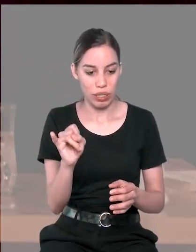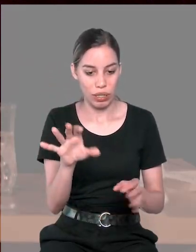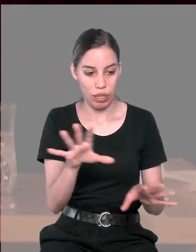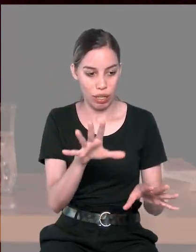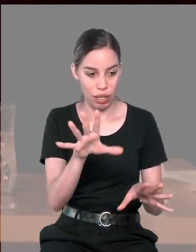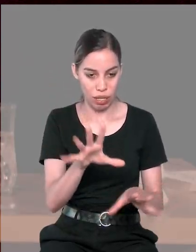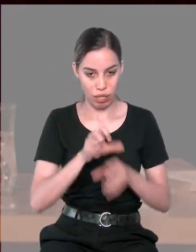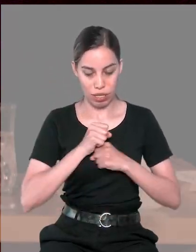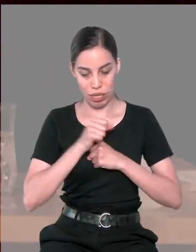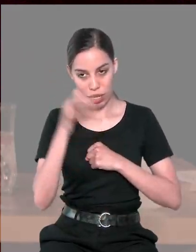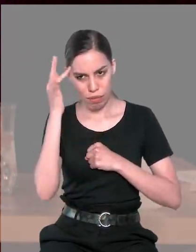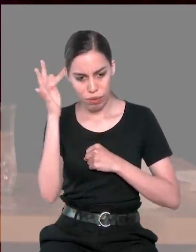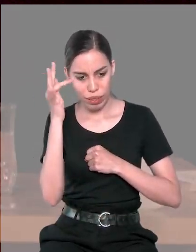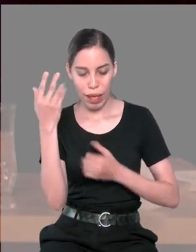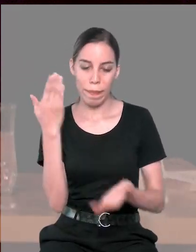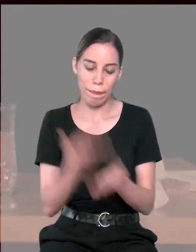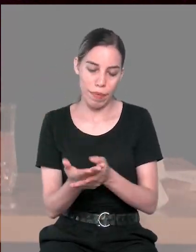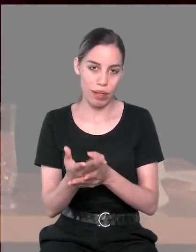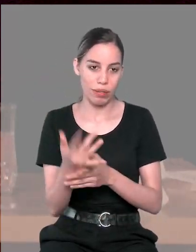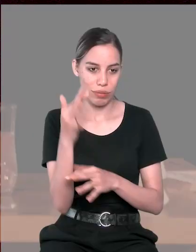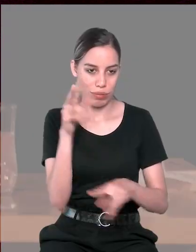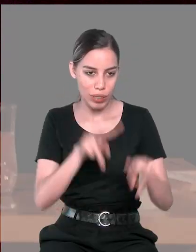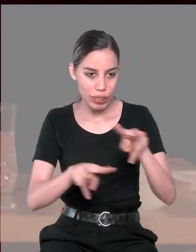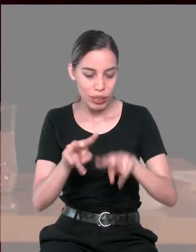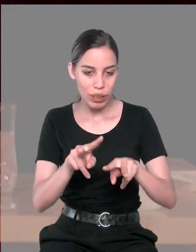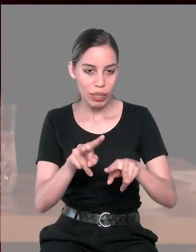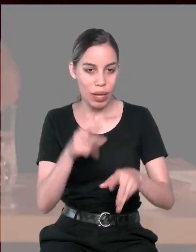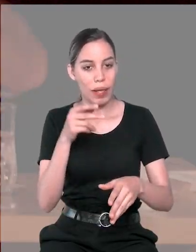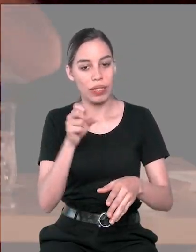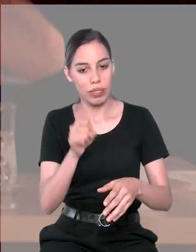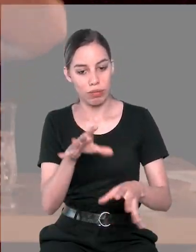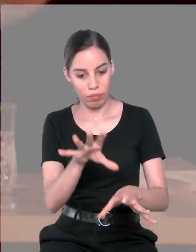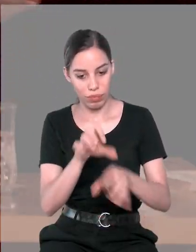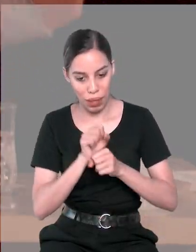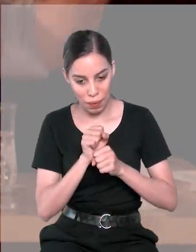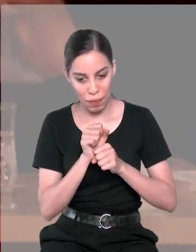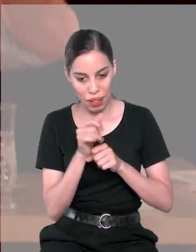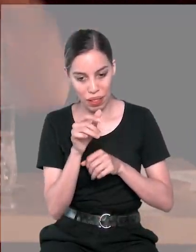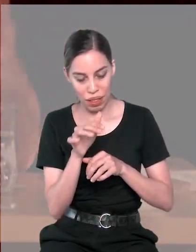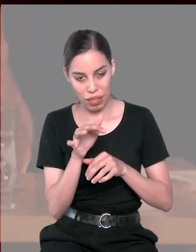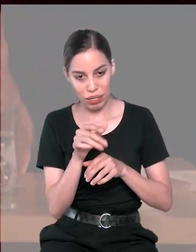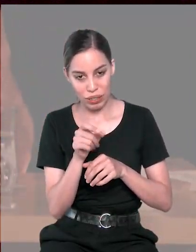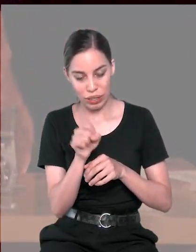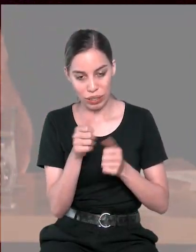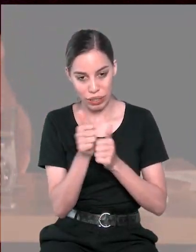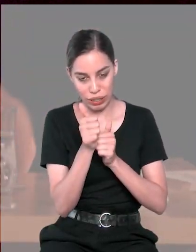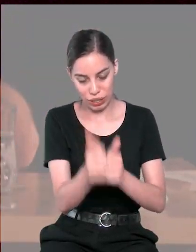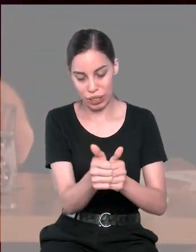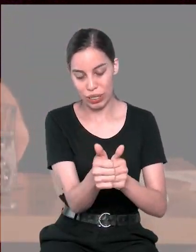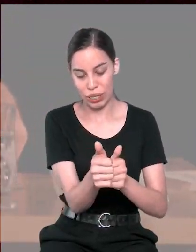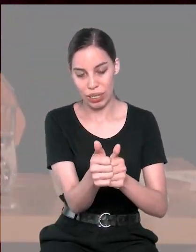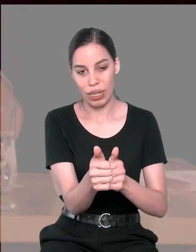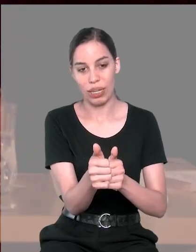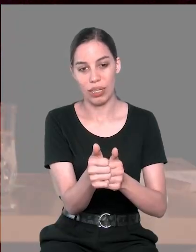apega à precisão filosófica do termo, você perde a imagem poética. Você se apega à imagem poética, você perde infinitas dimensões.